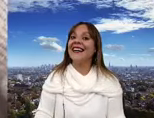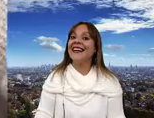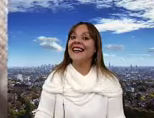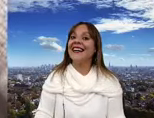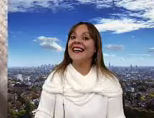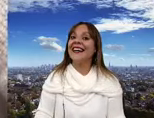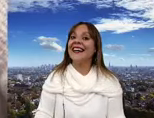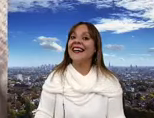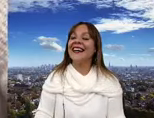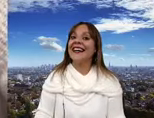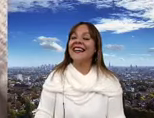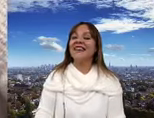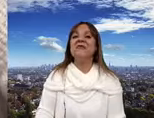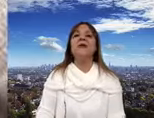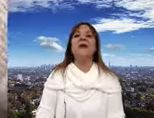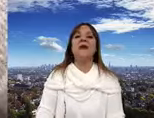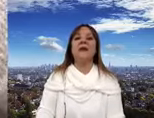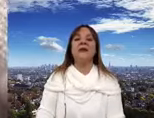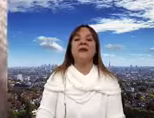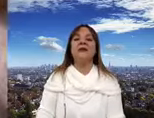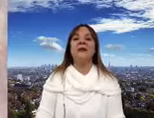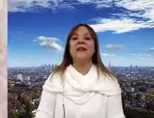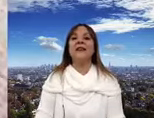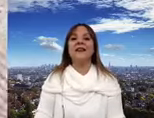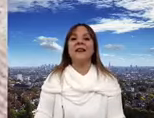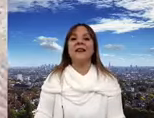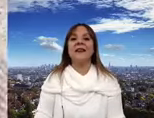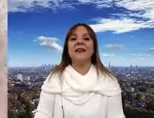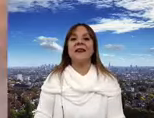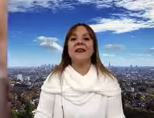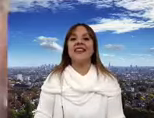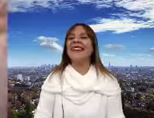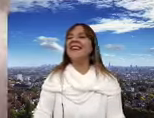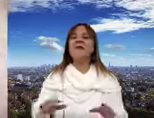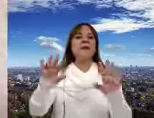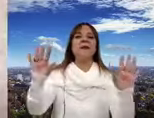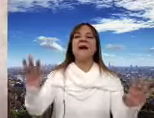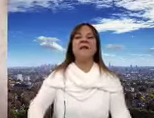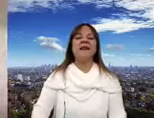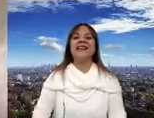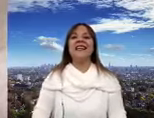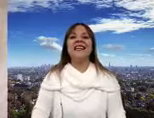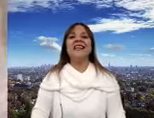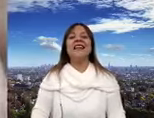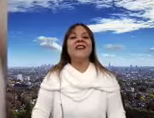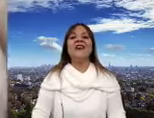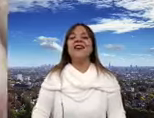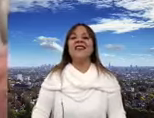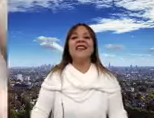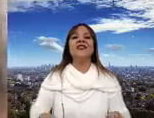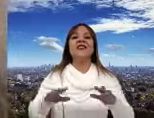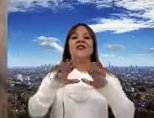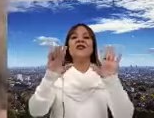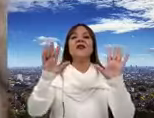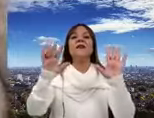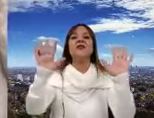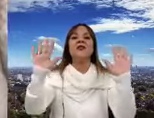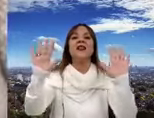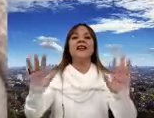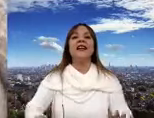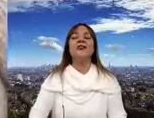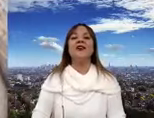anos de estrada. Que Não sei se bom. estou falando assim porque eu não lembro. Não tem problema. Nossa, que Deus continue abençoando aí